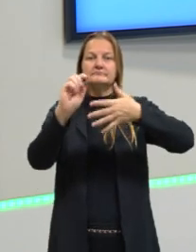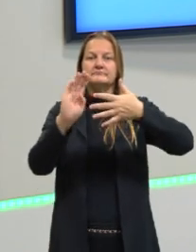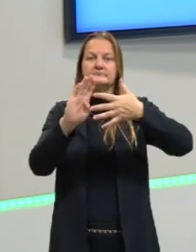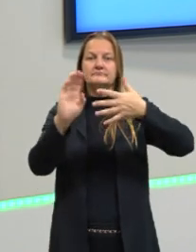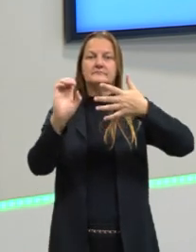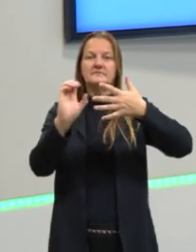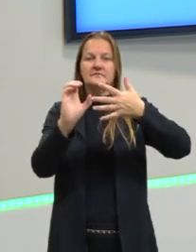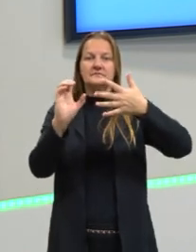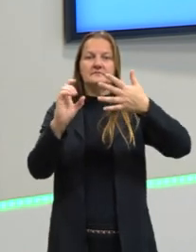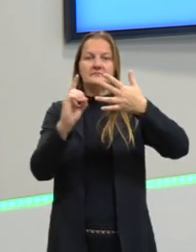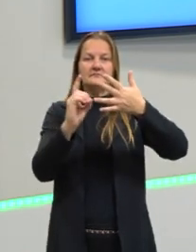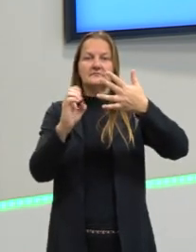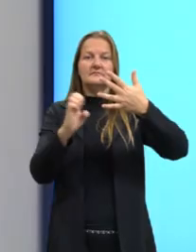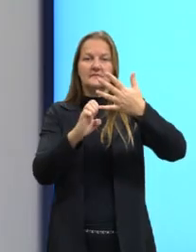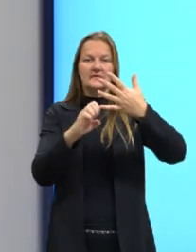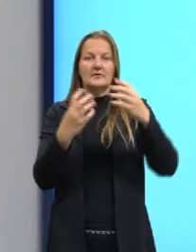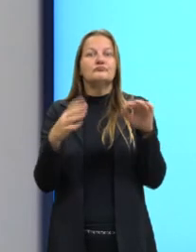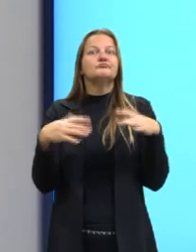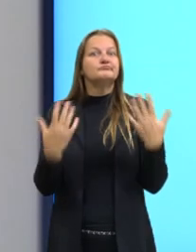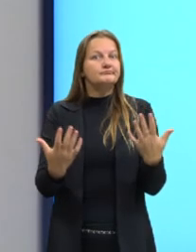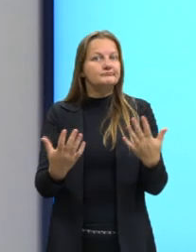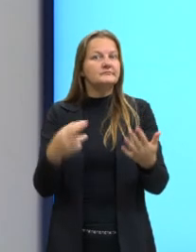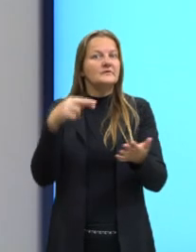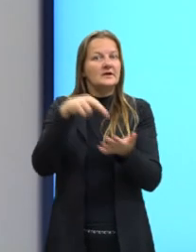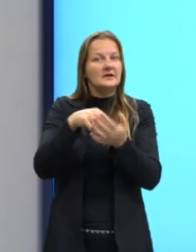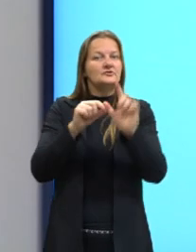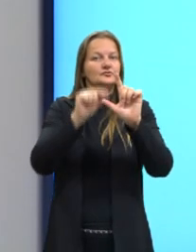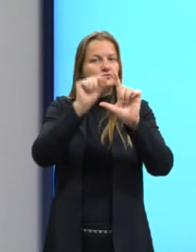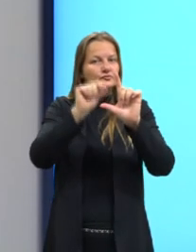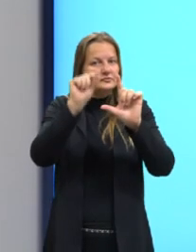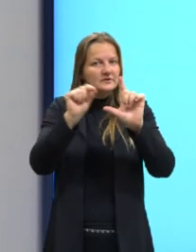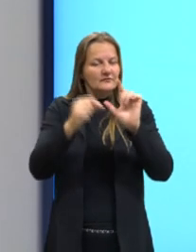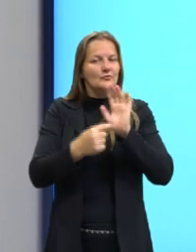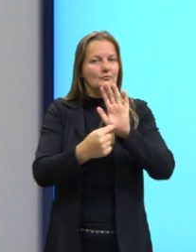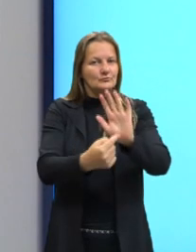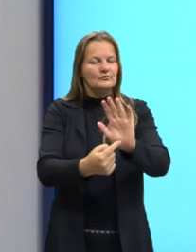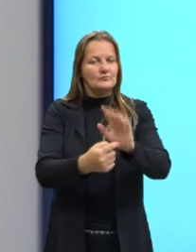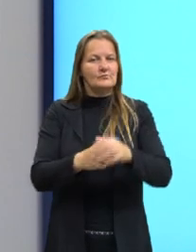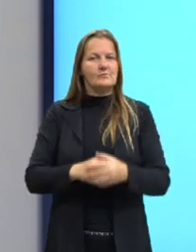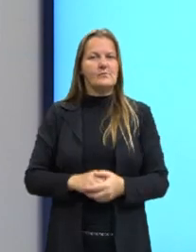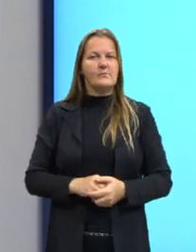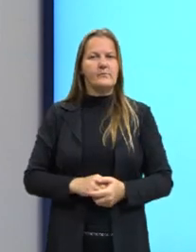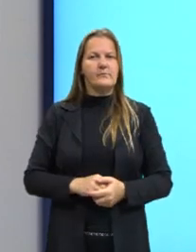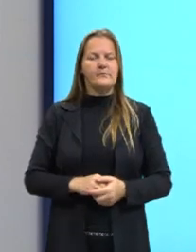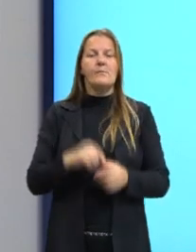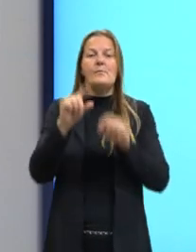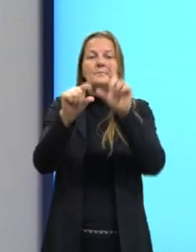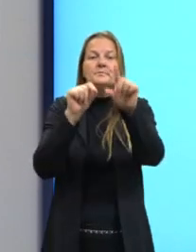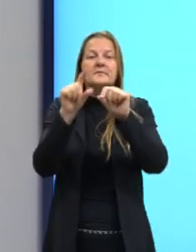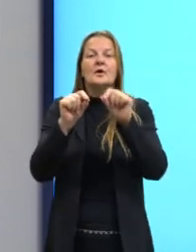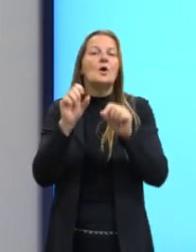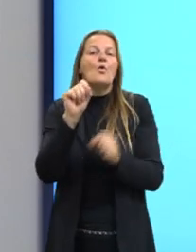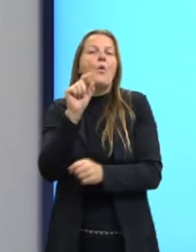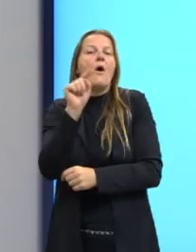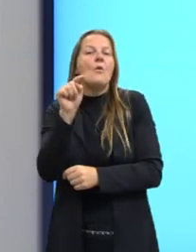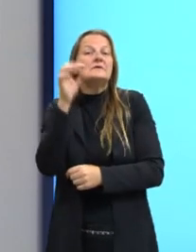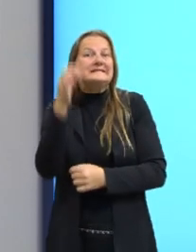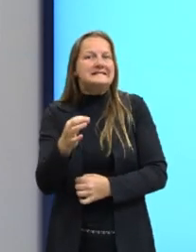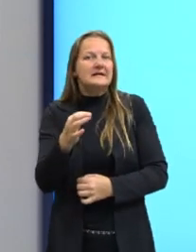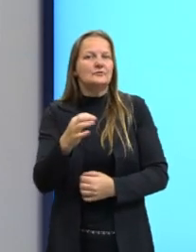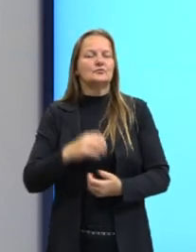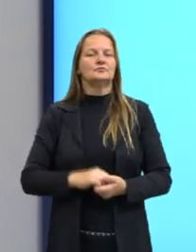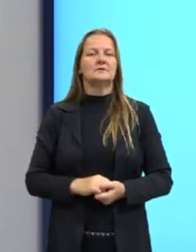qual afirmação Condes então com a realidade do gráfico apresentado ou seja qual afirmação é a afirmação correta